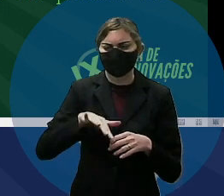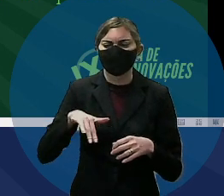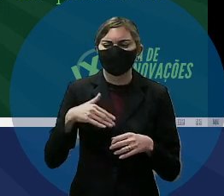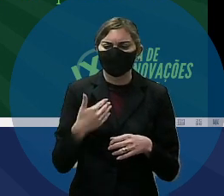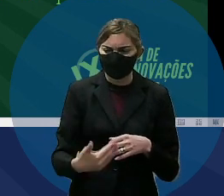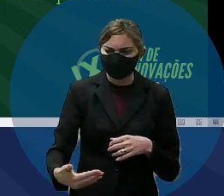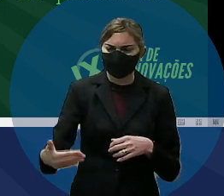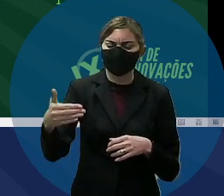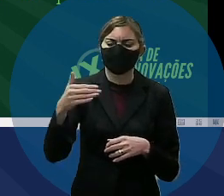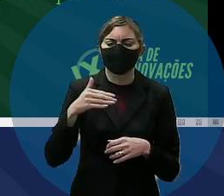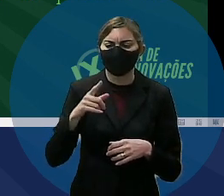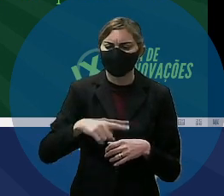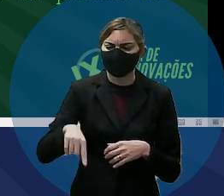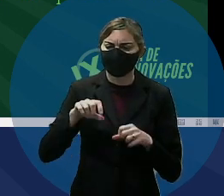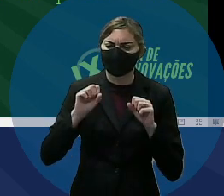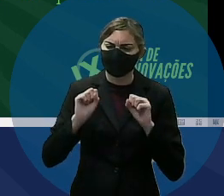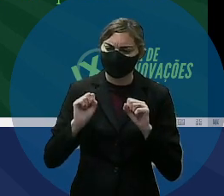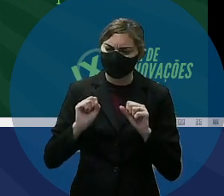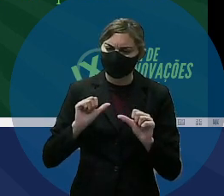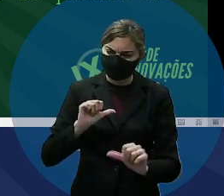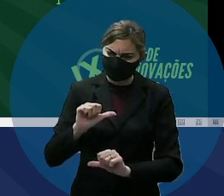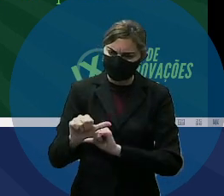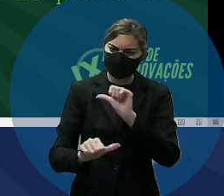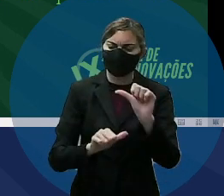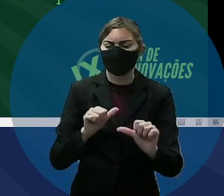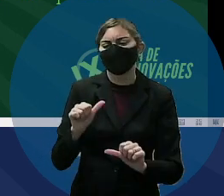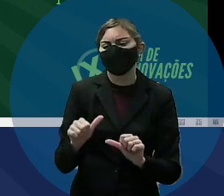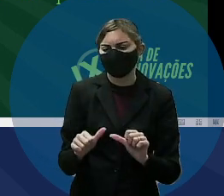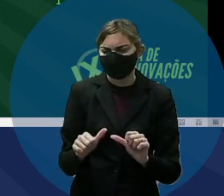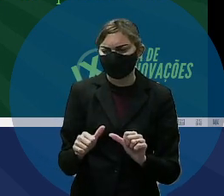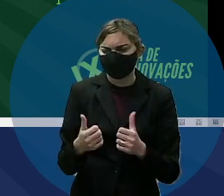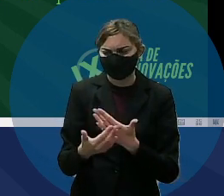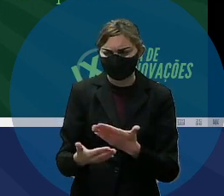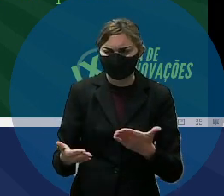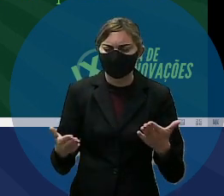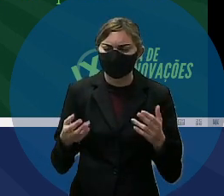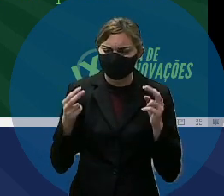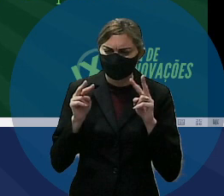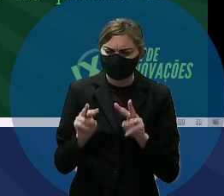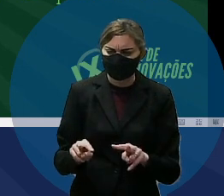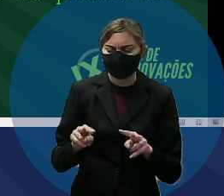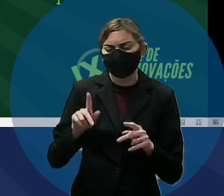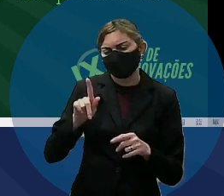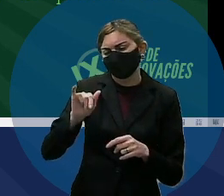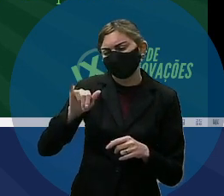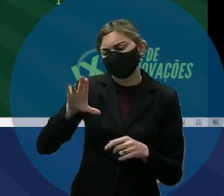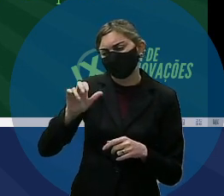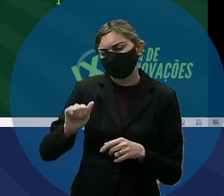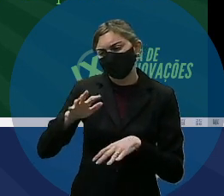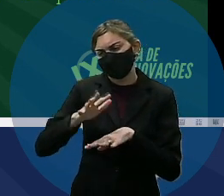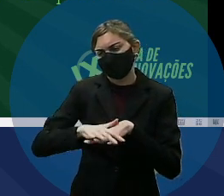que nós pudéssemos mudar essa realidade. E aí veio a gincamática.